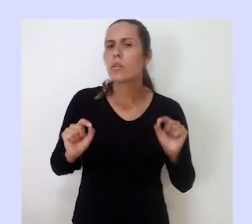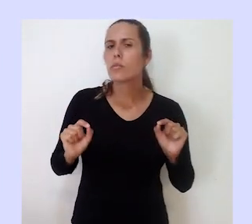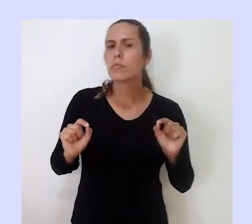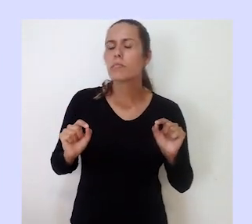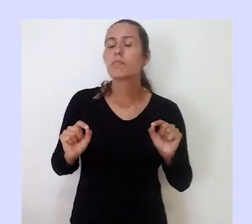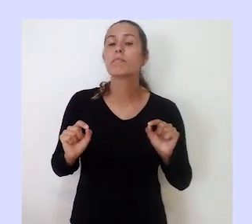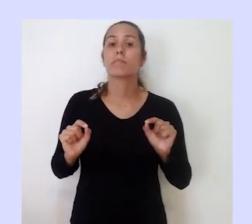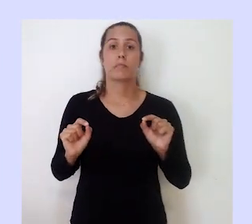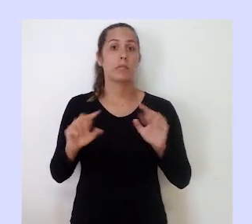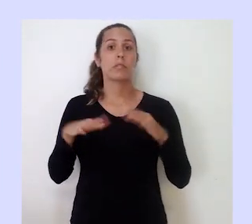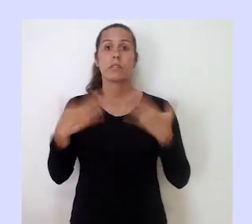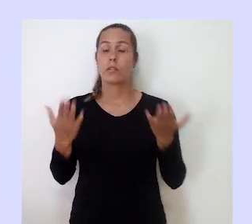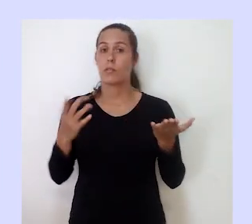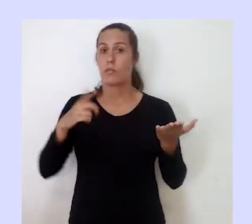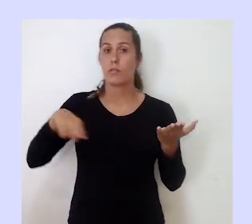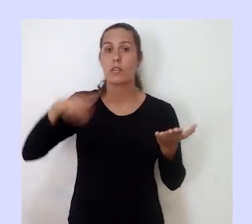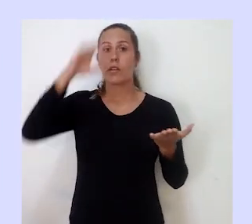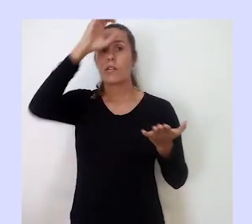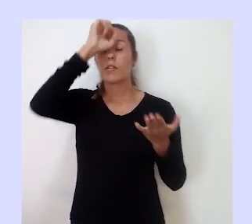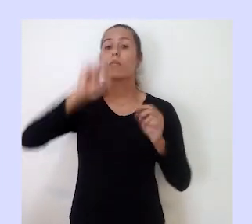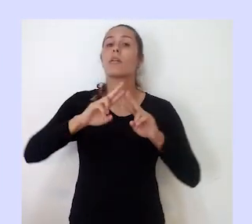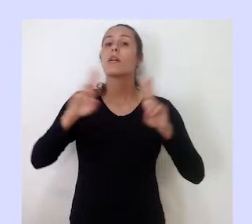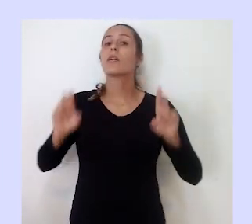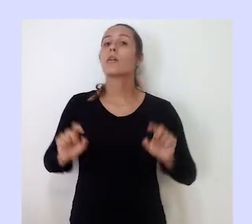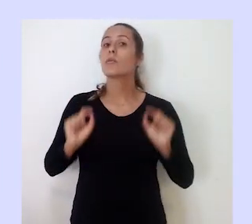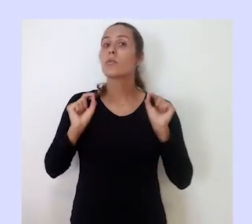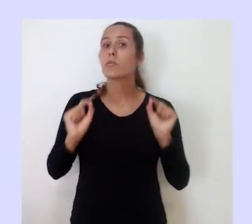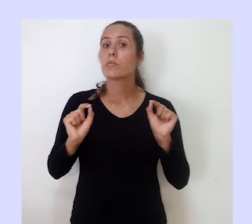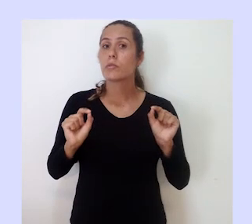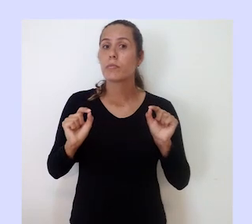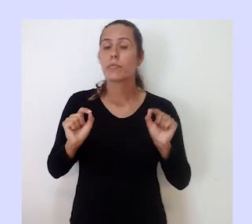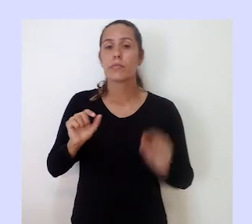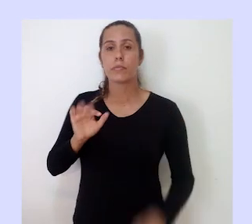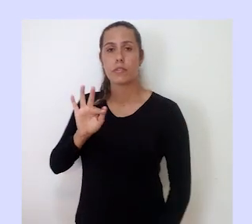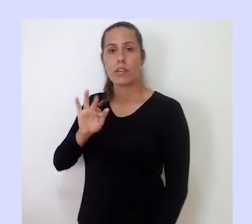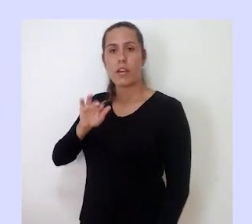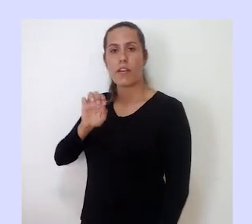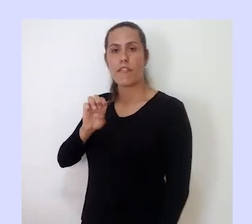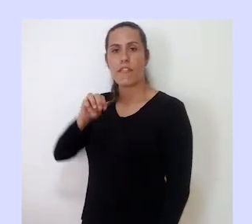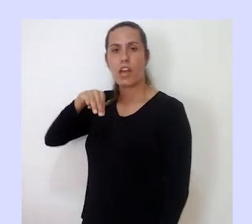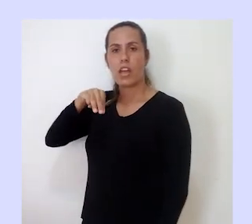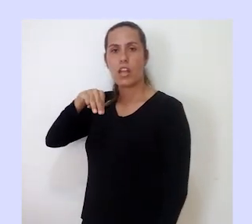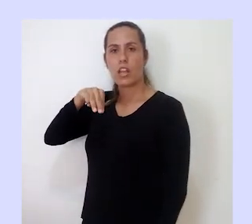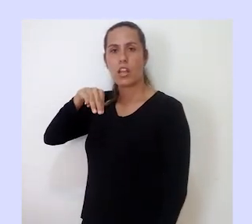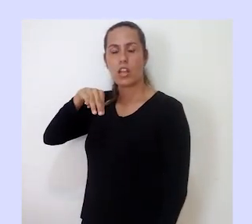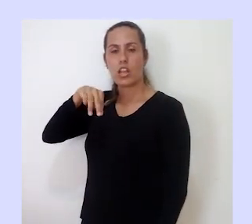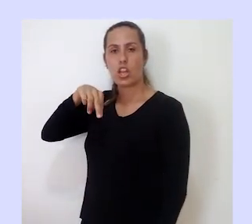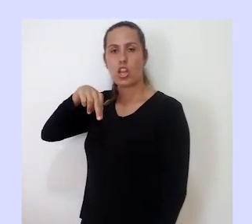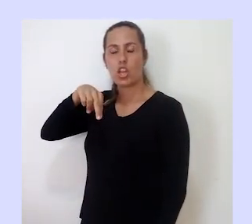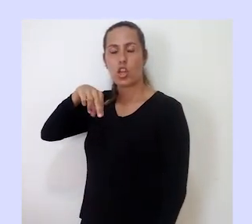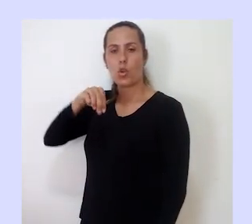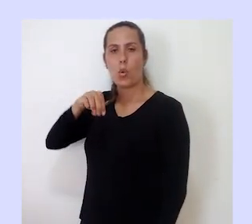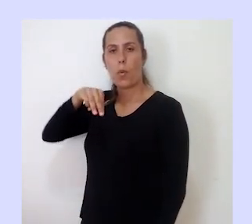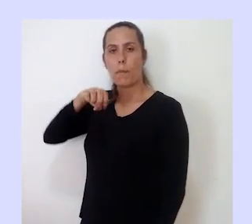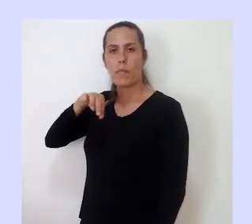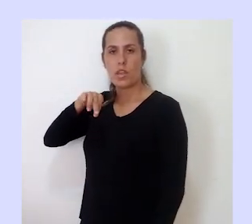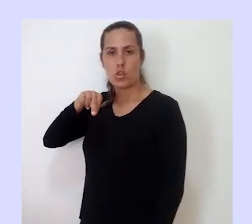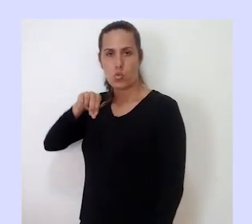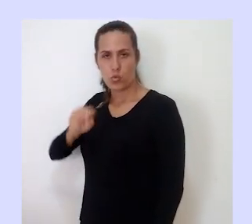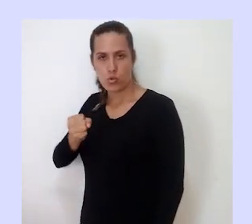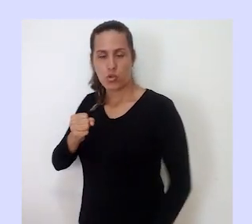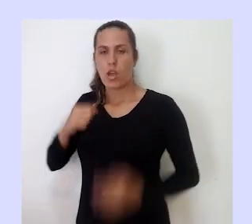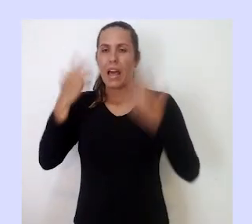hoje, Dantas? 7º ano vai aprender um pouquinho mais sobre fenômenos